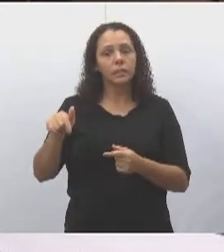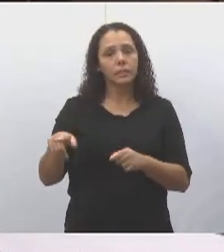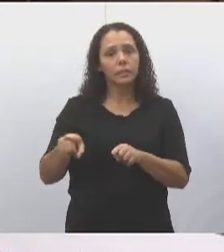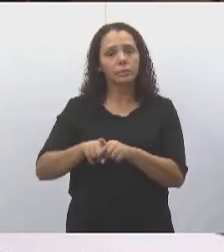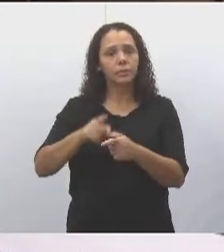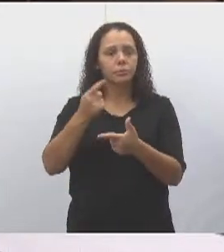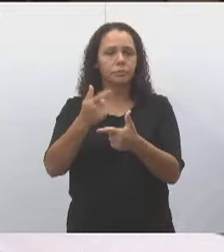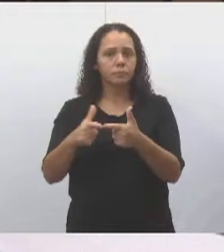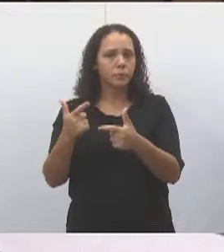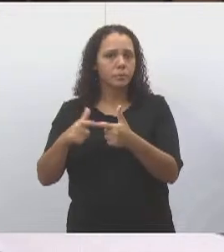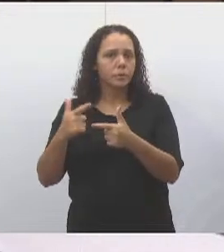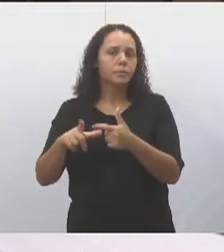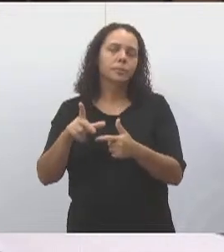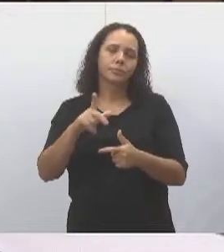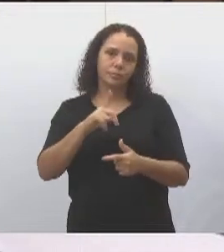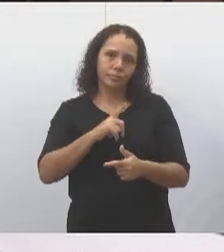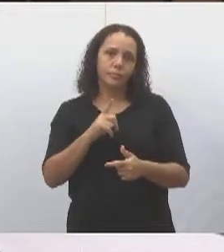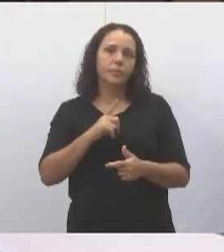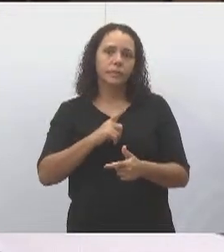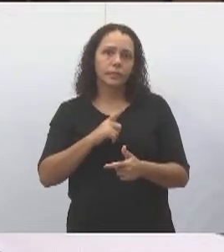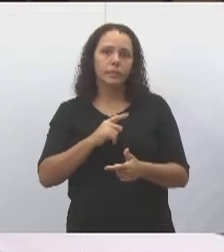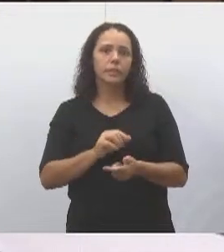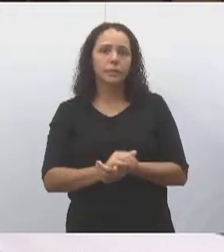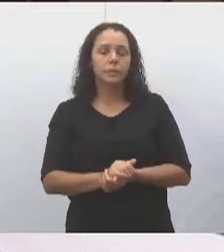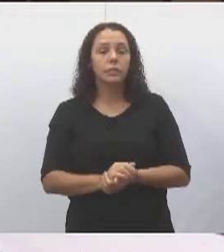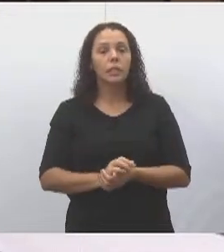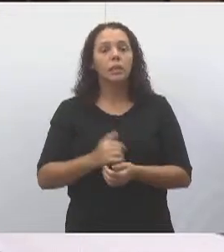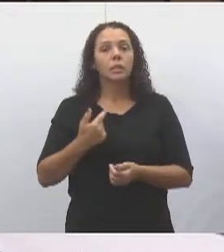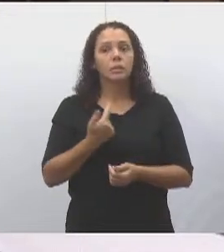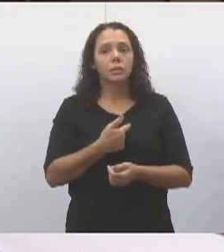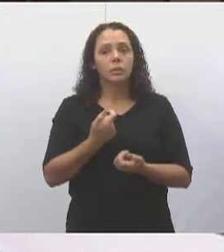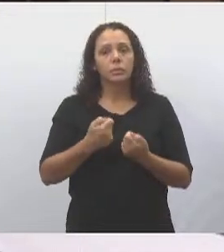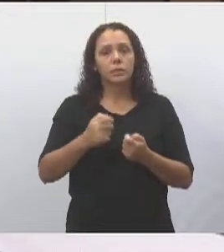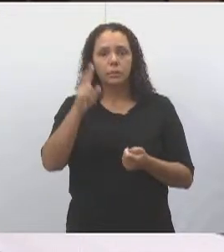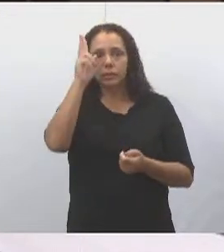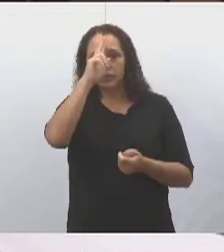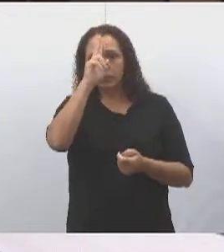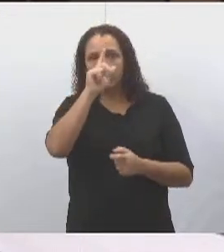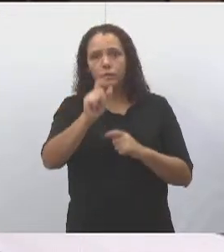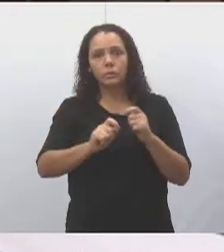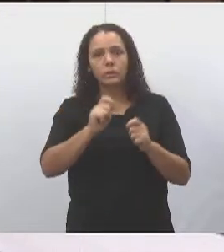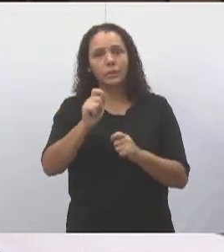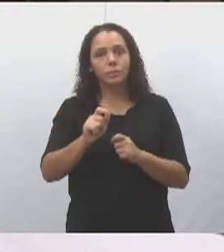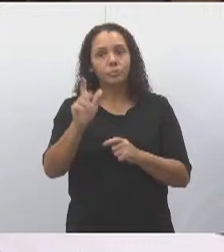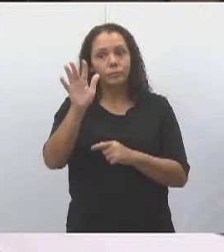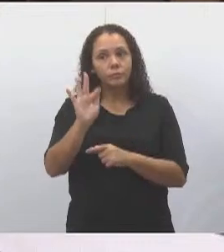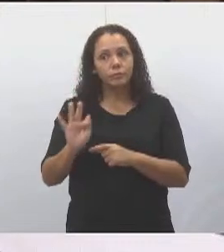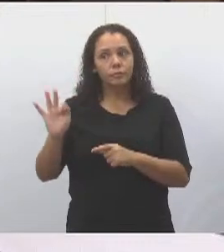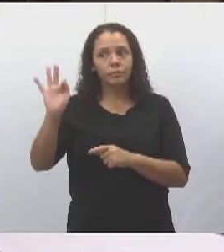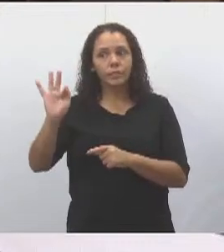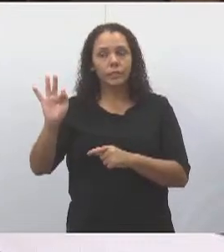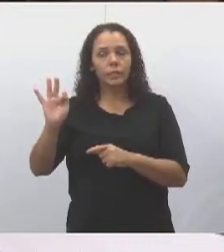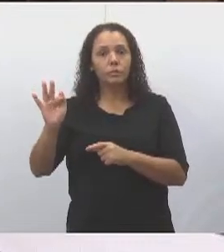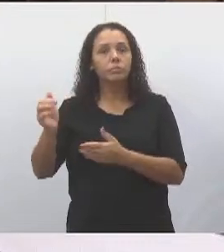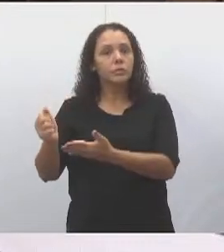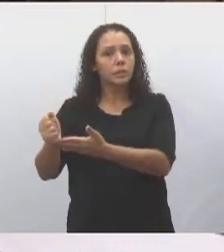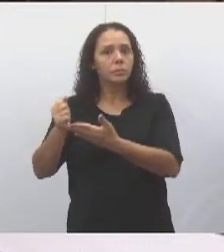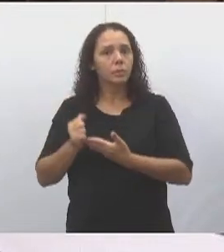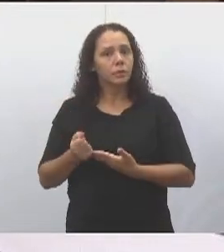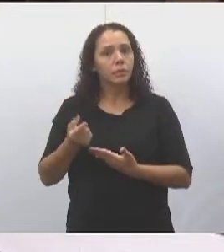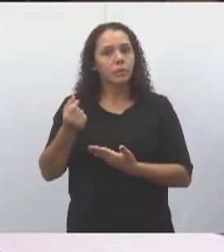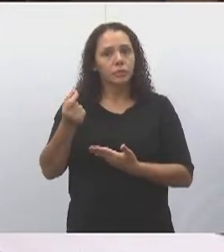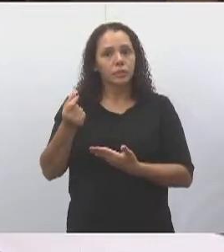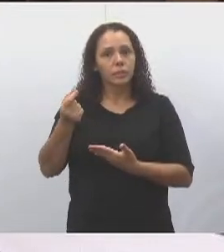que, lembrando sempre, muitos repasses federais deixaram de vir para o nosso município,